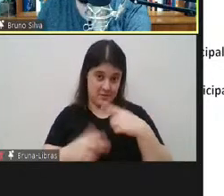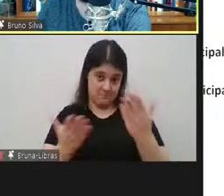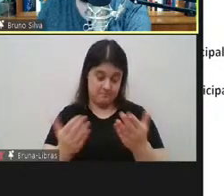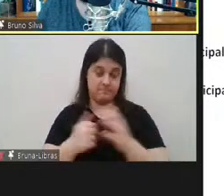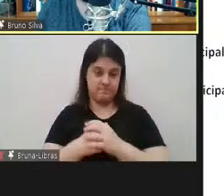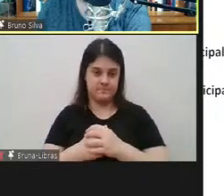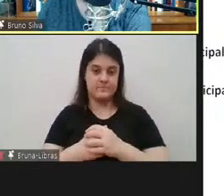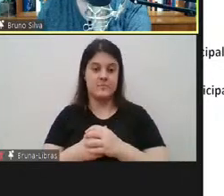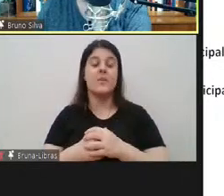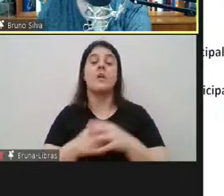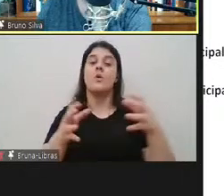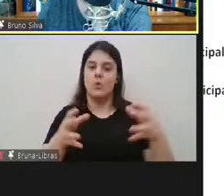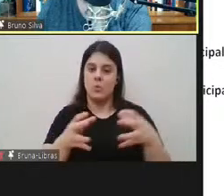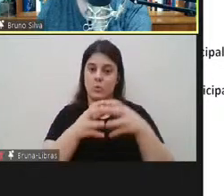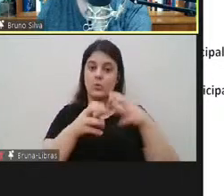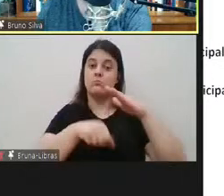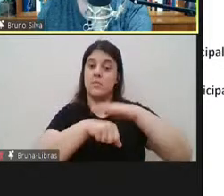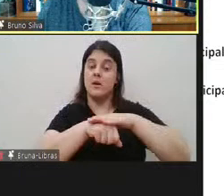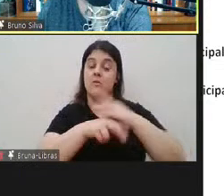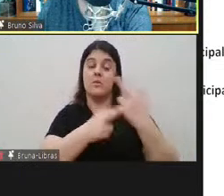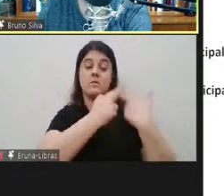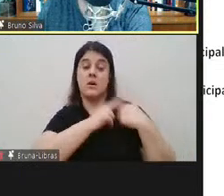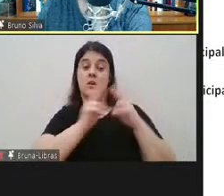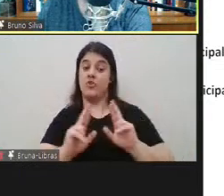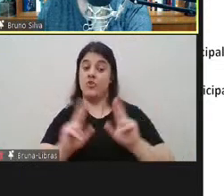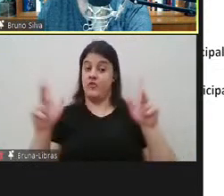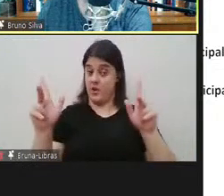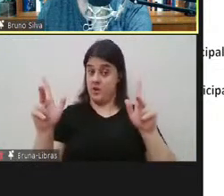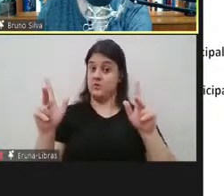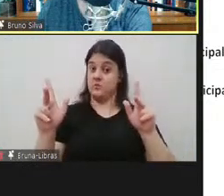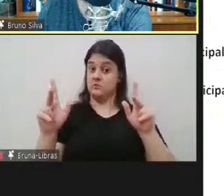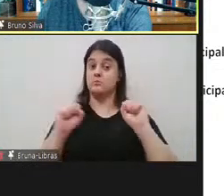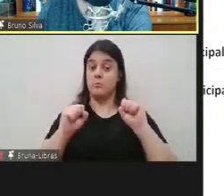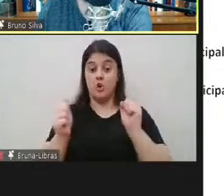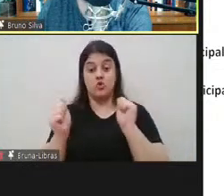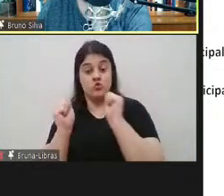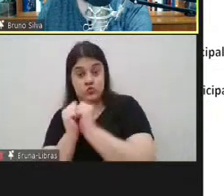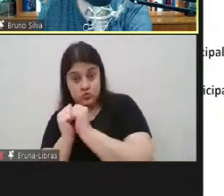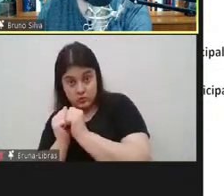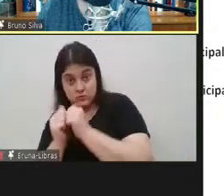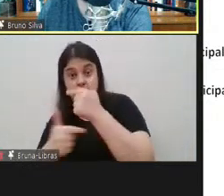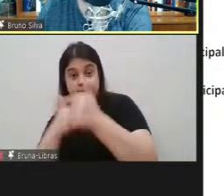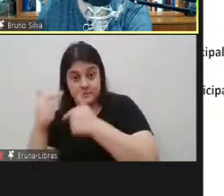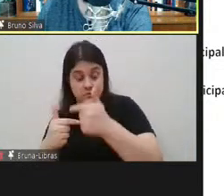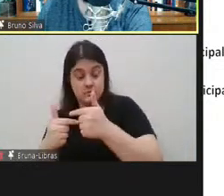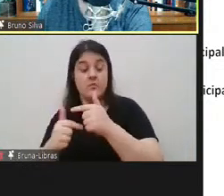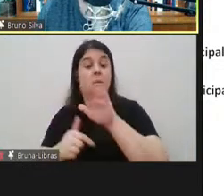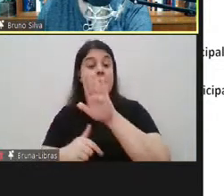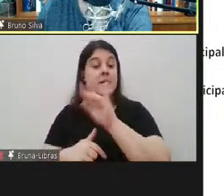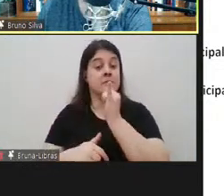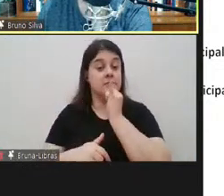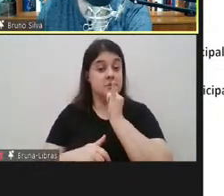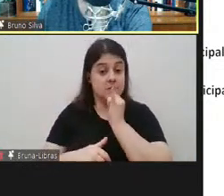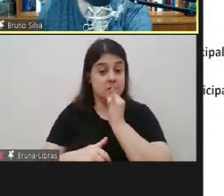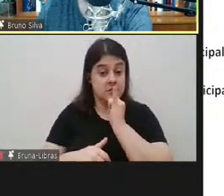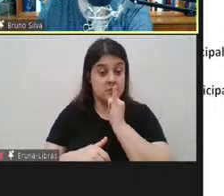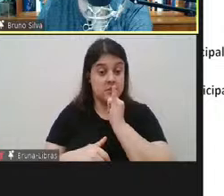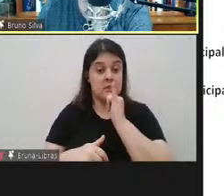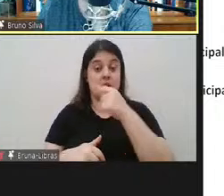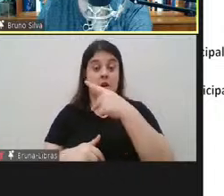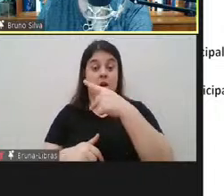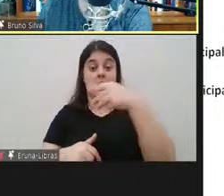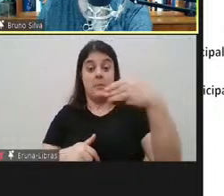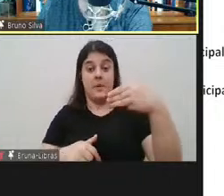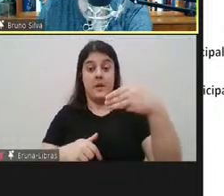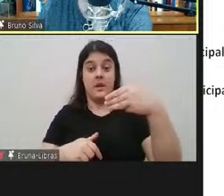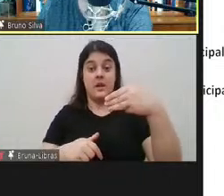né essa guarda tem uma responsabilidade diferente dessa olha até atuar conjuntamente mas essa daqui por exemplo é aquela que